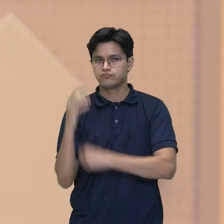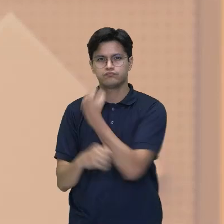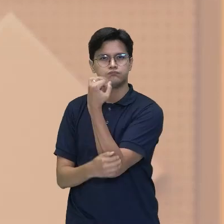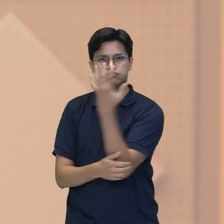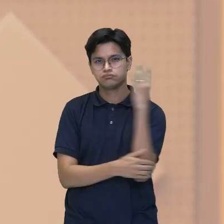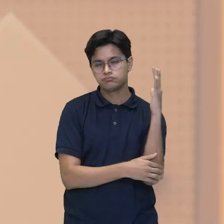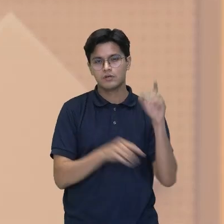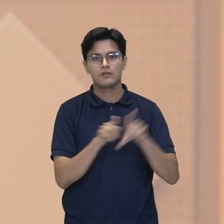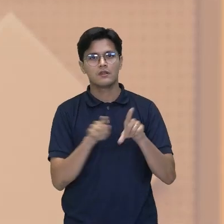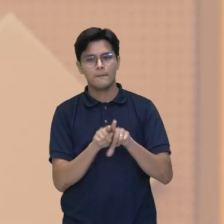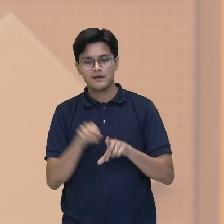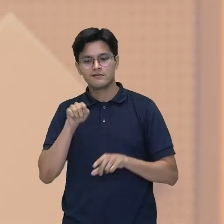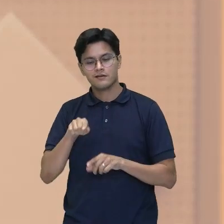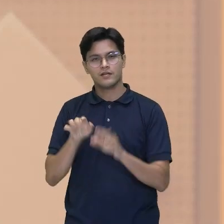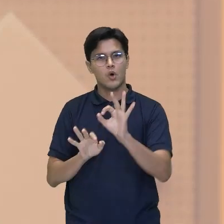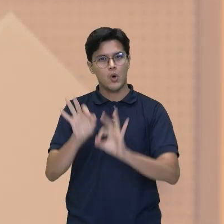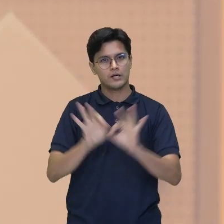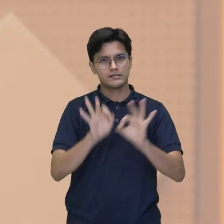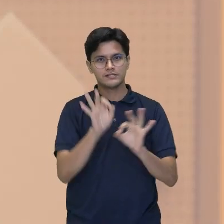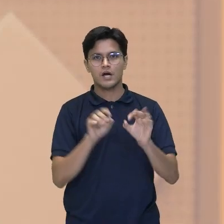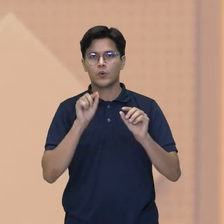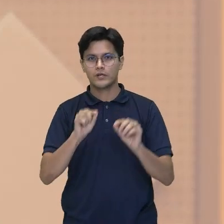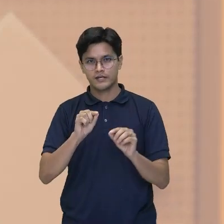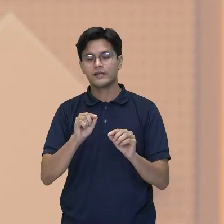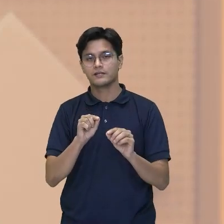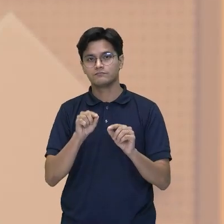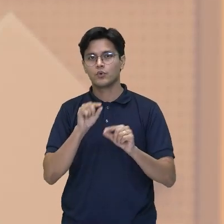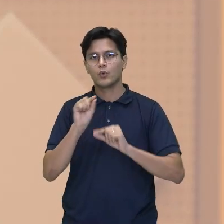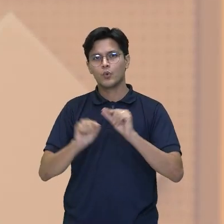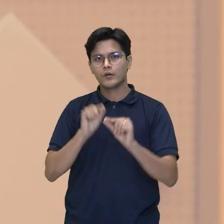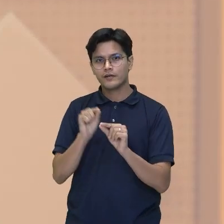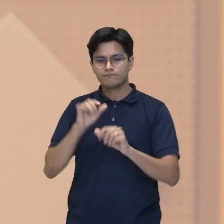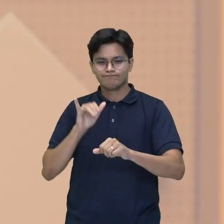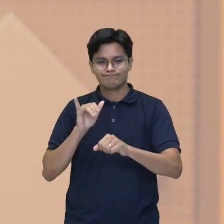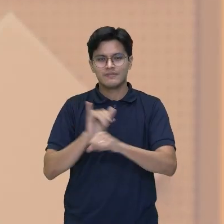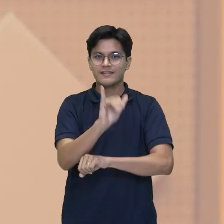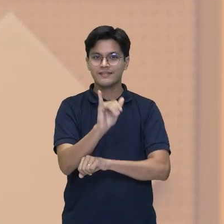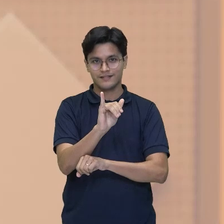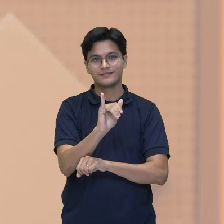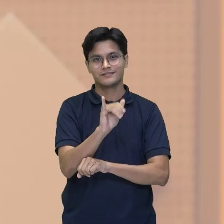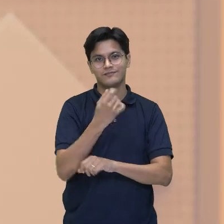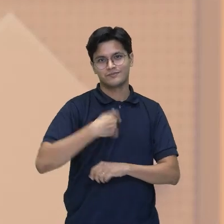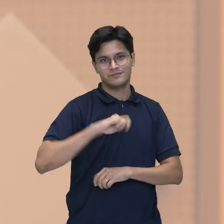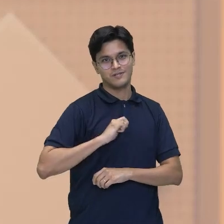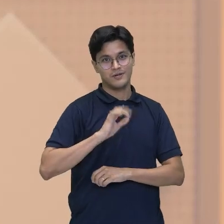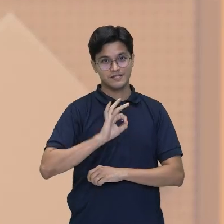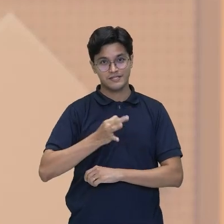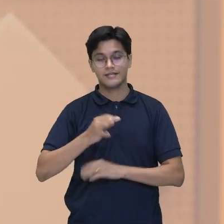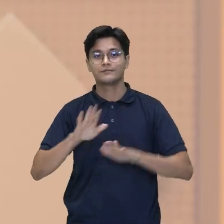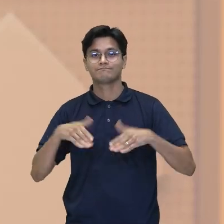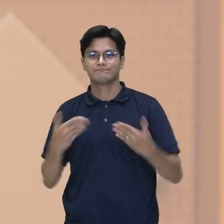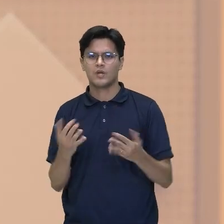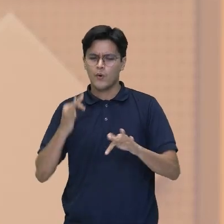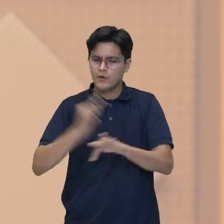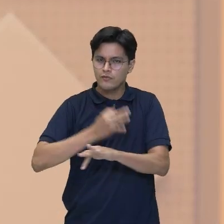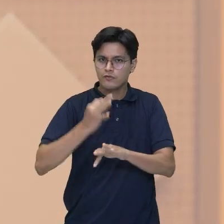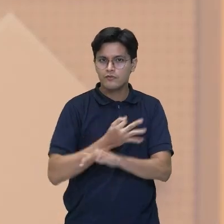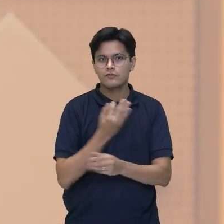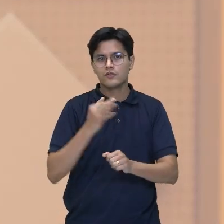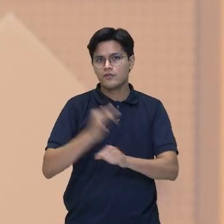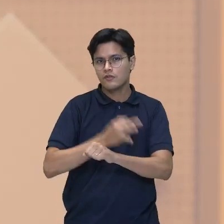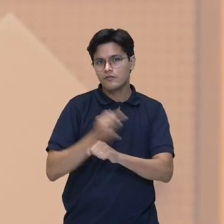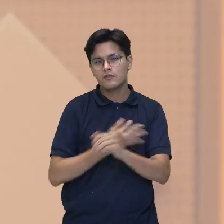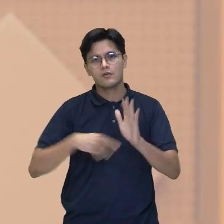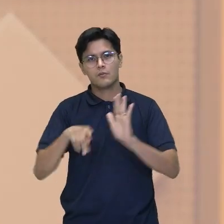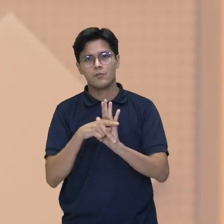fazendo armadilhas e emboscadas para os espanhóis. Então, a resistência maia, ela durou mais de 100 anos